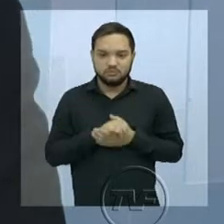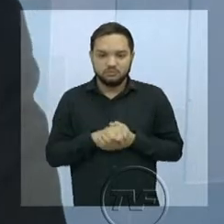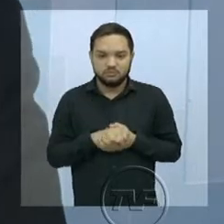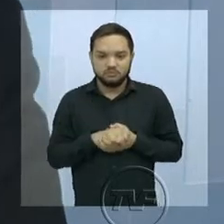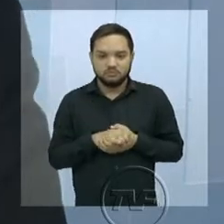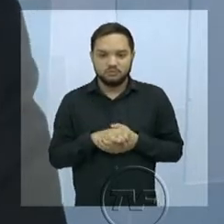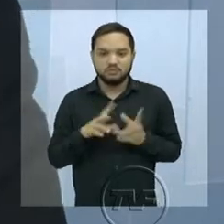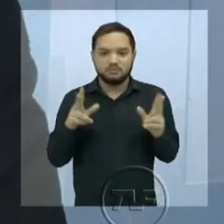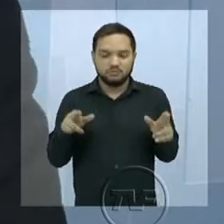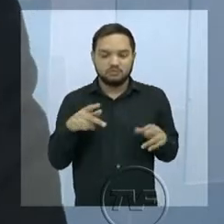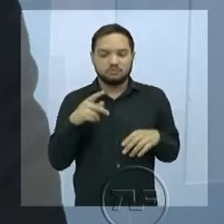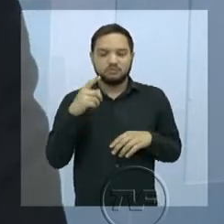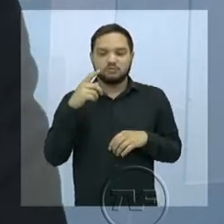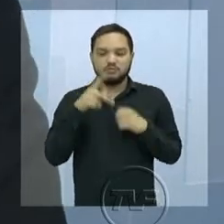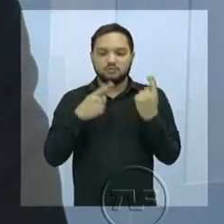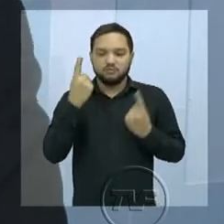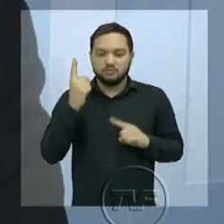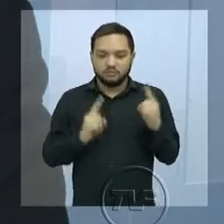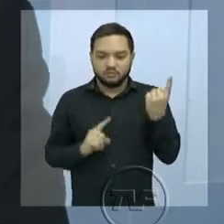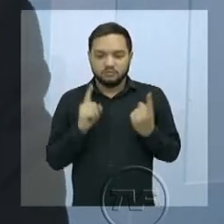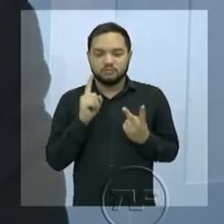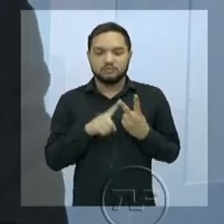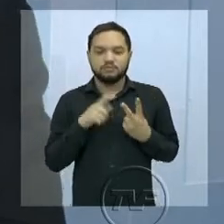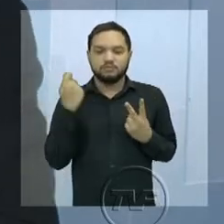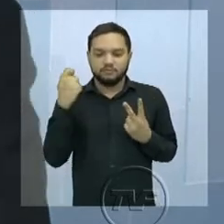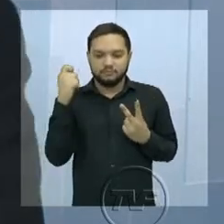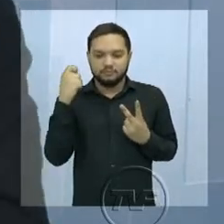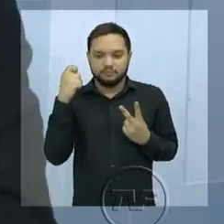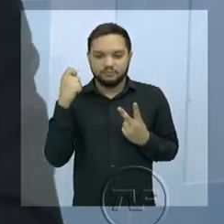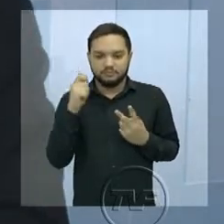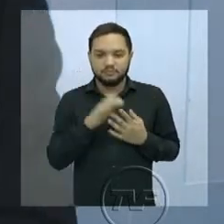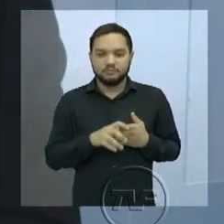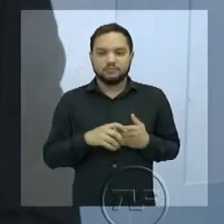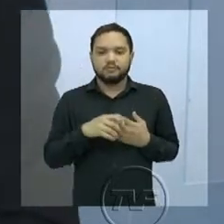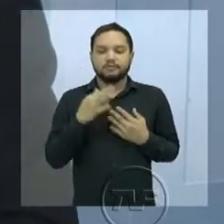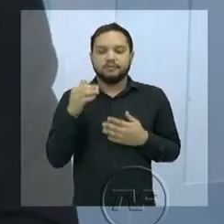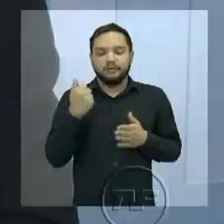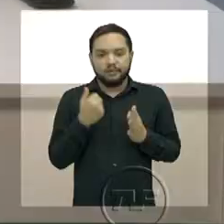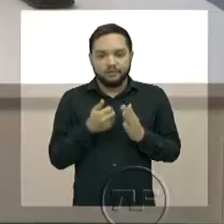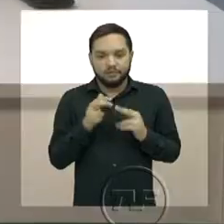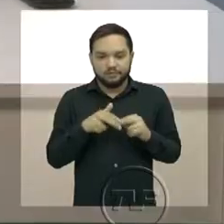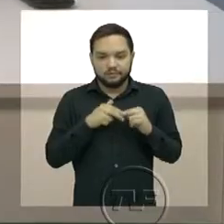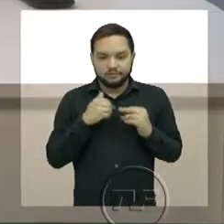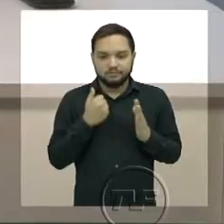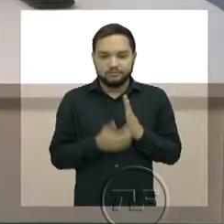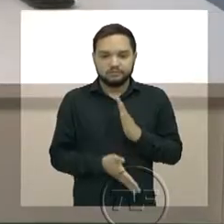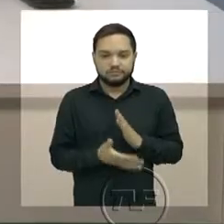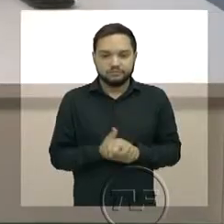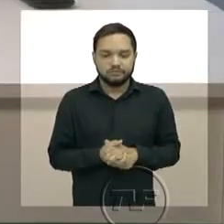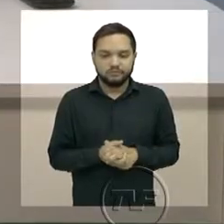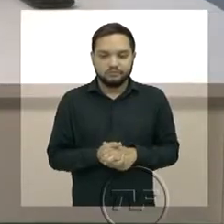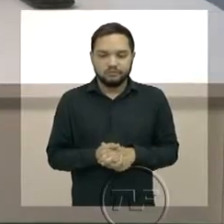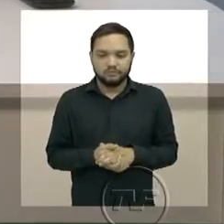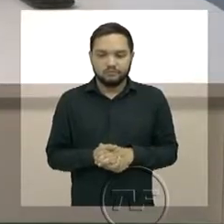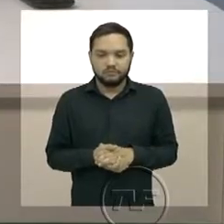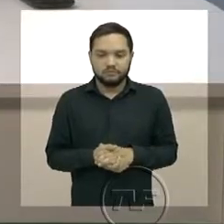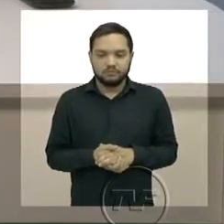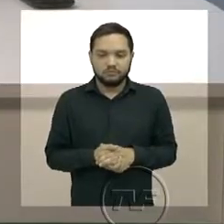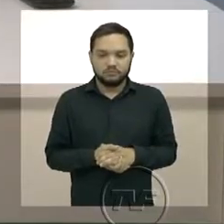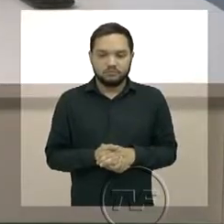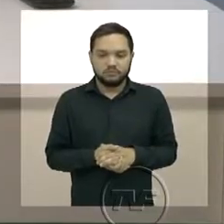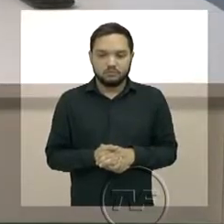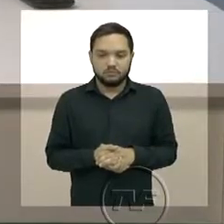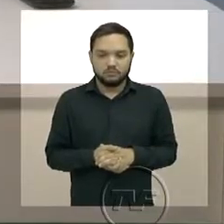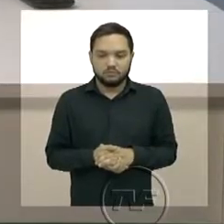do Chile, que o cara não teve condições de continuar pagando e acaba perdendo. Entrou no vazio. E quando termina de pagar, quando vai